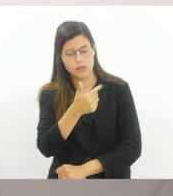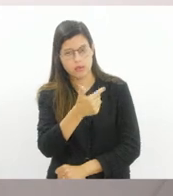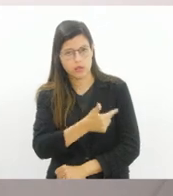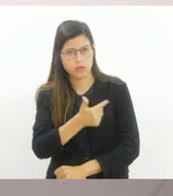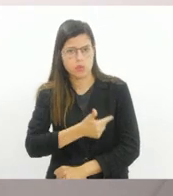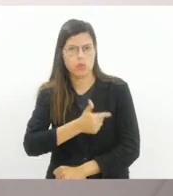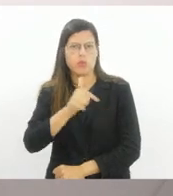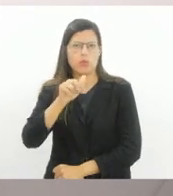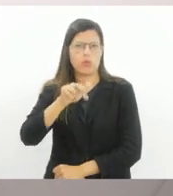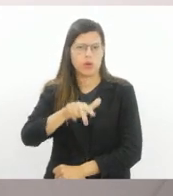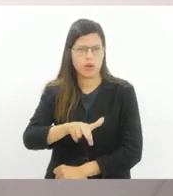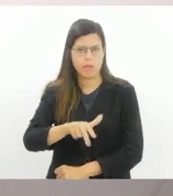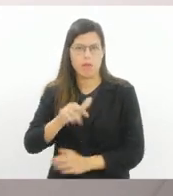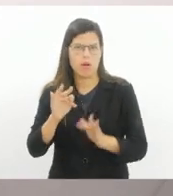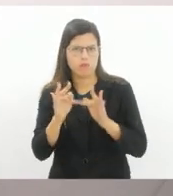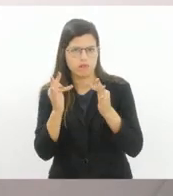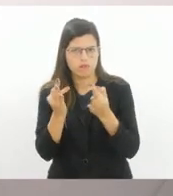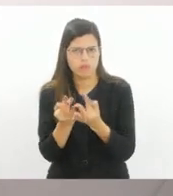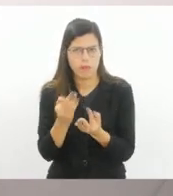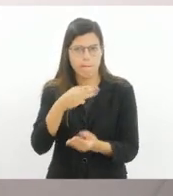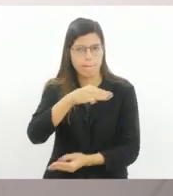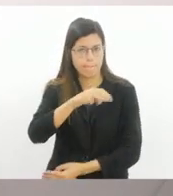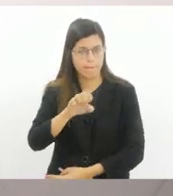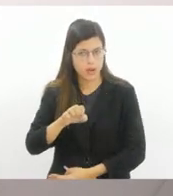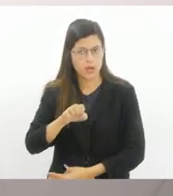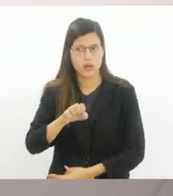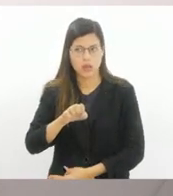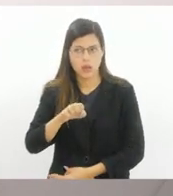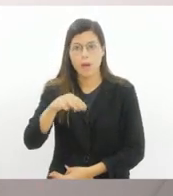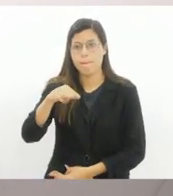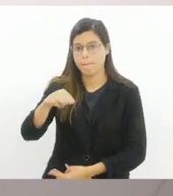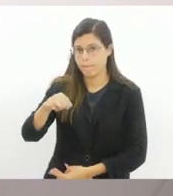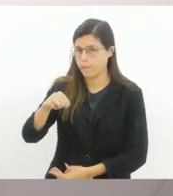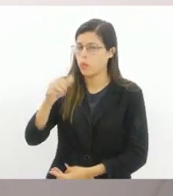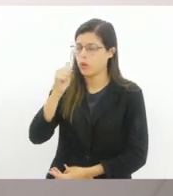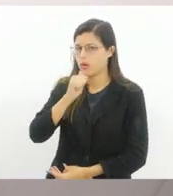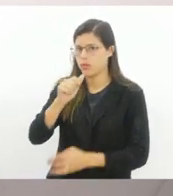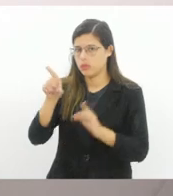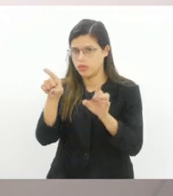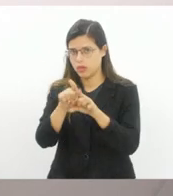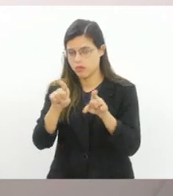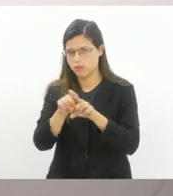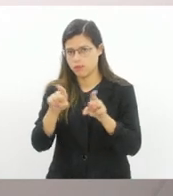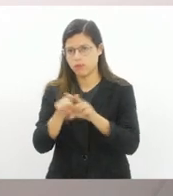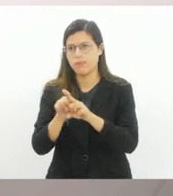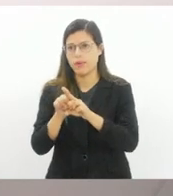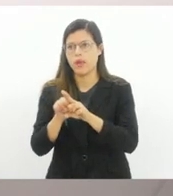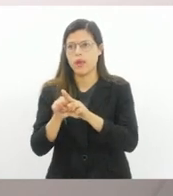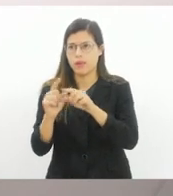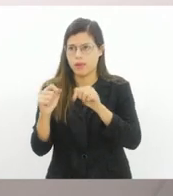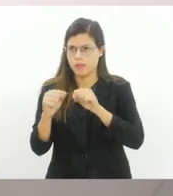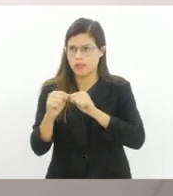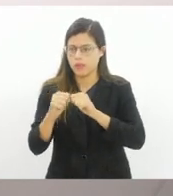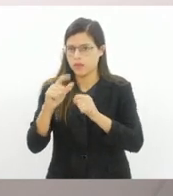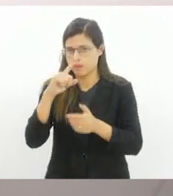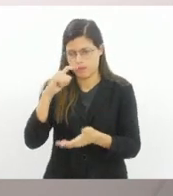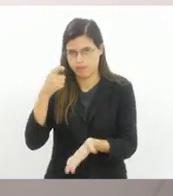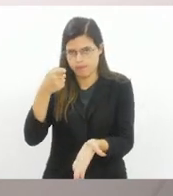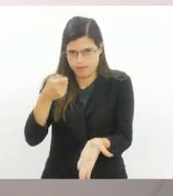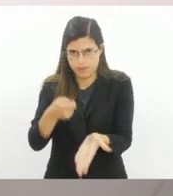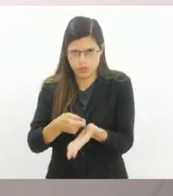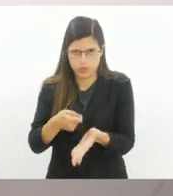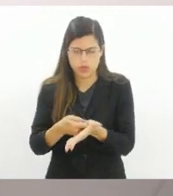irmãos, familiares, mãe, porque as mulheres também, né, reproduzem o machismo e o